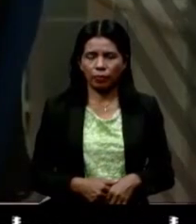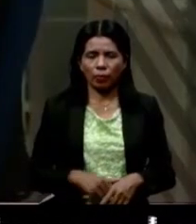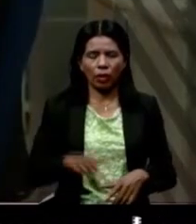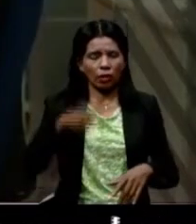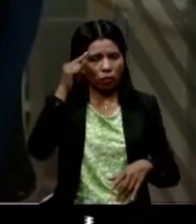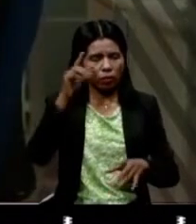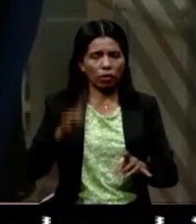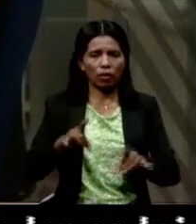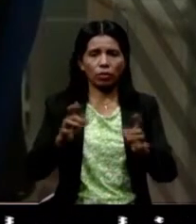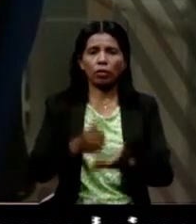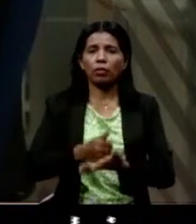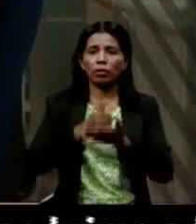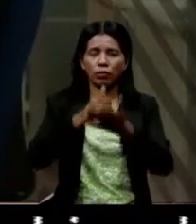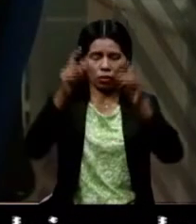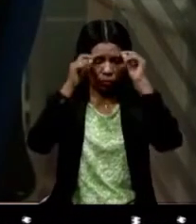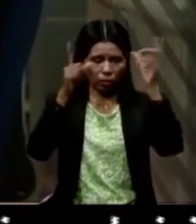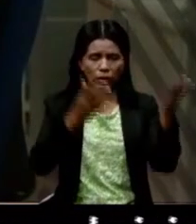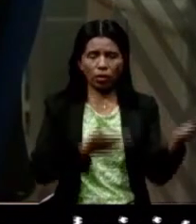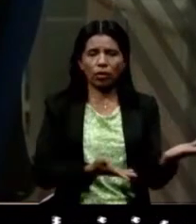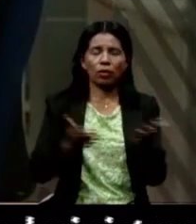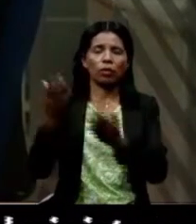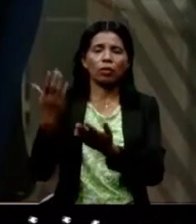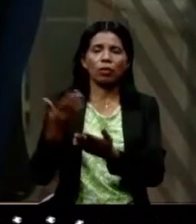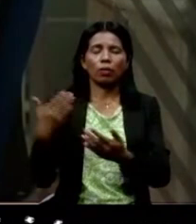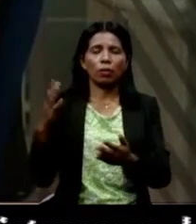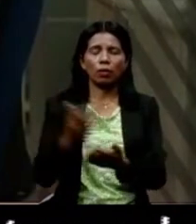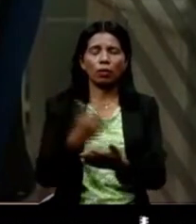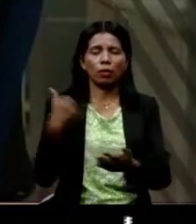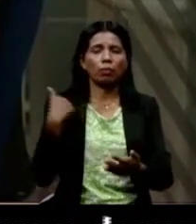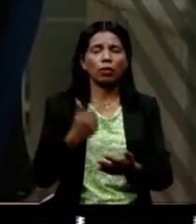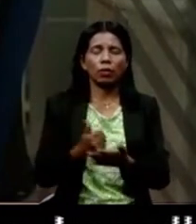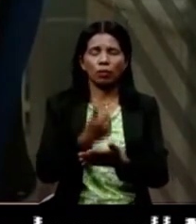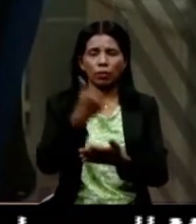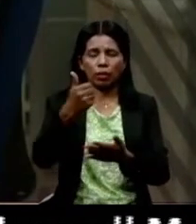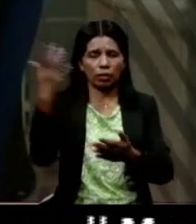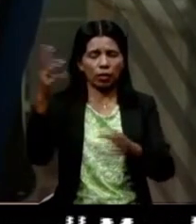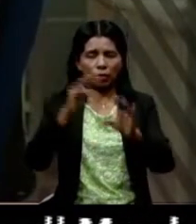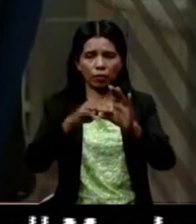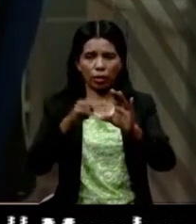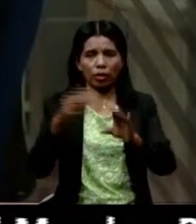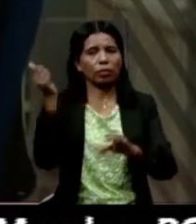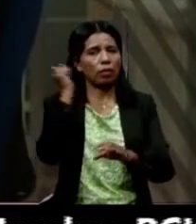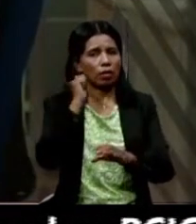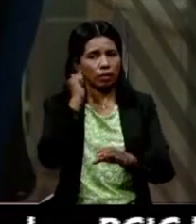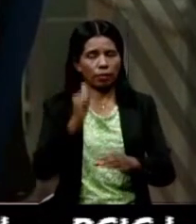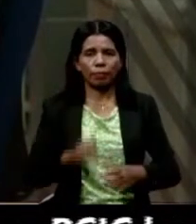Governo Austrália apoia Timor-Leste, Rory eleva competência, negociação no investimento e mercado ASEAN.